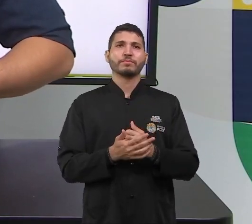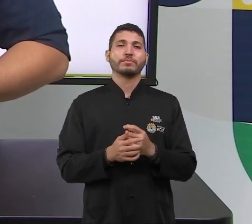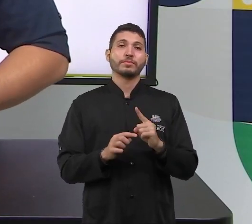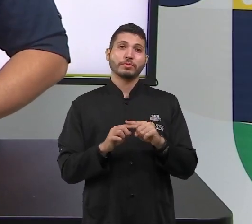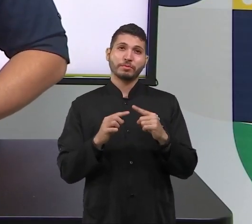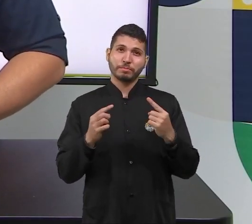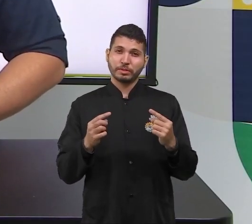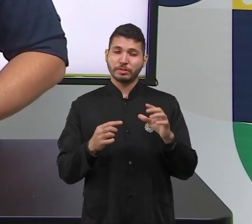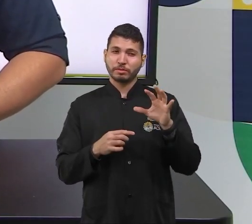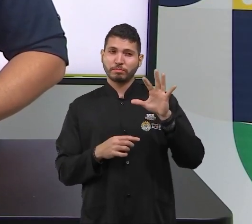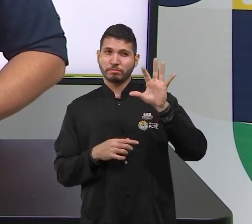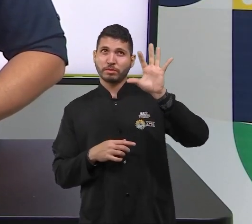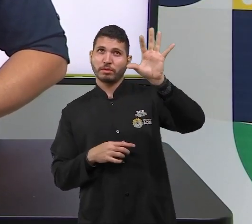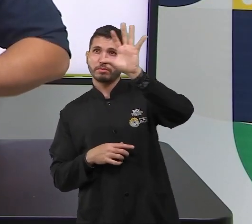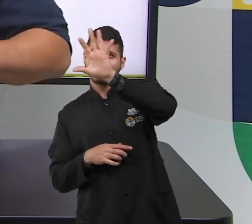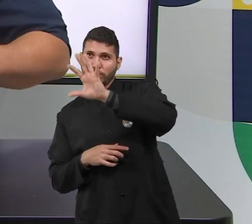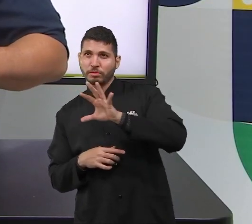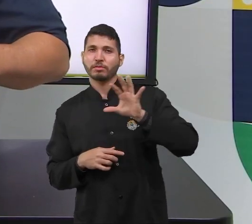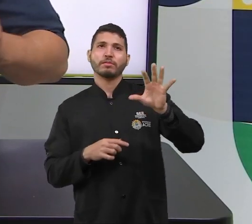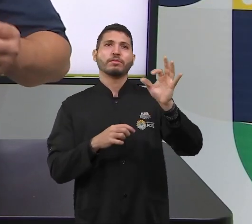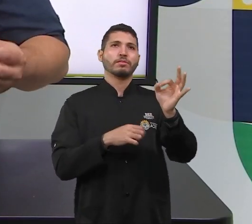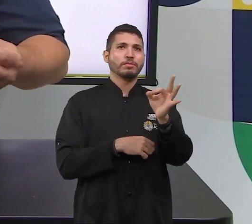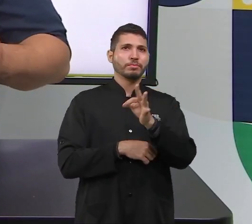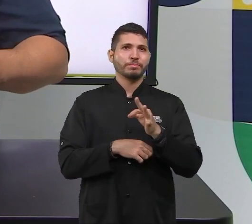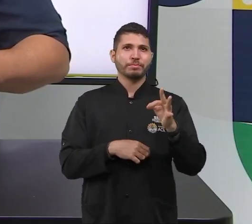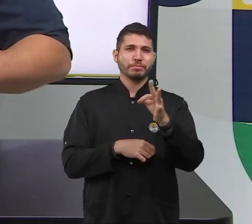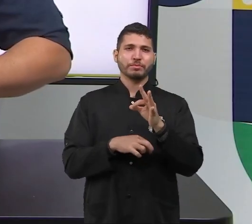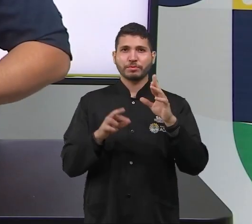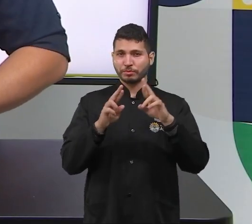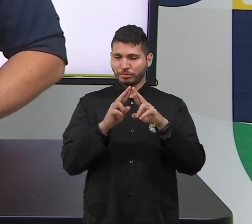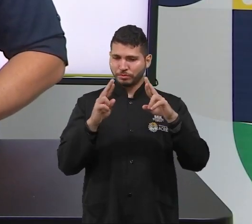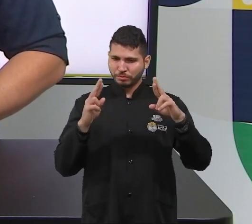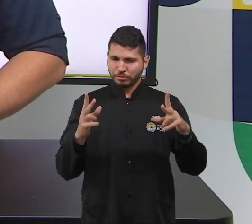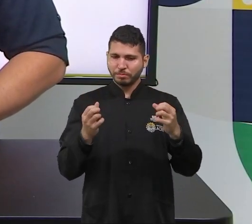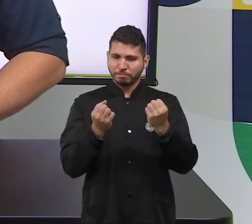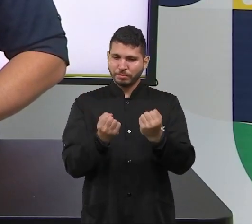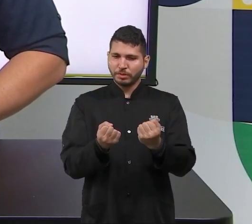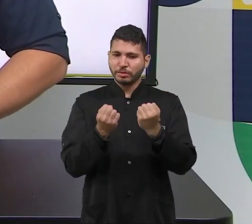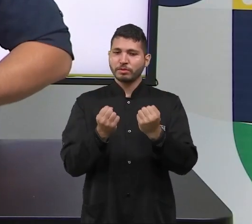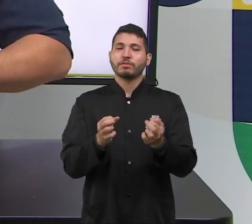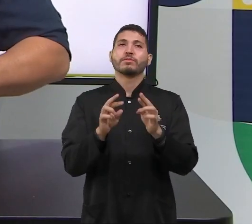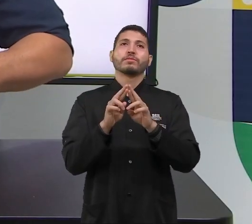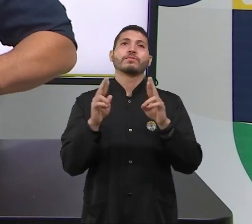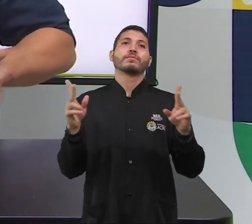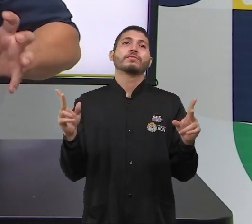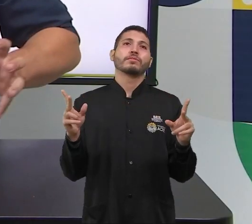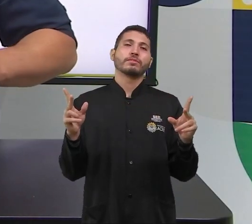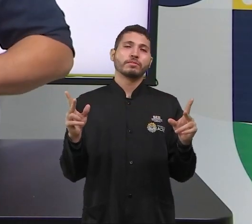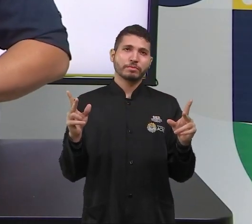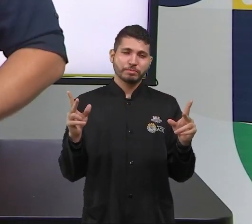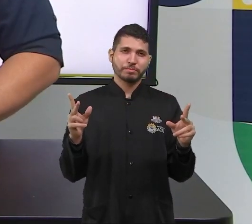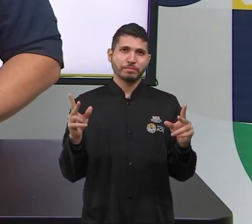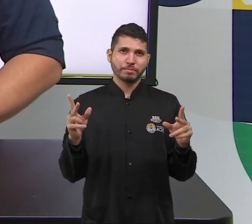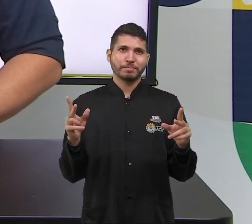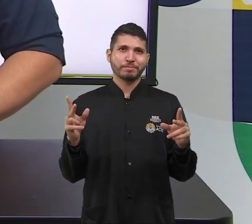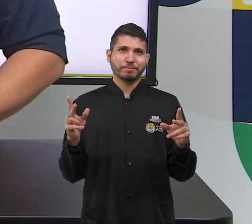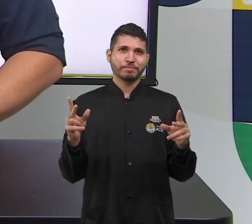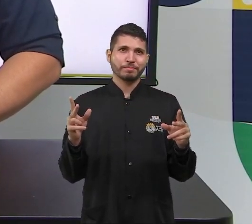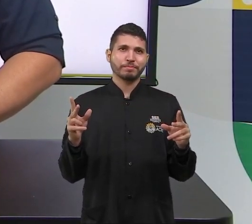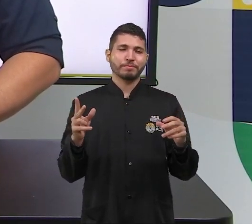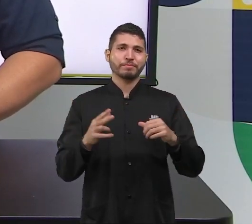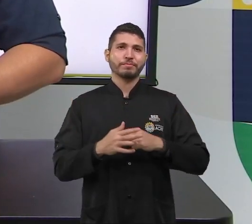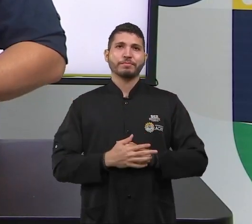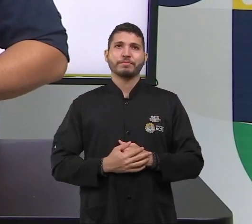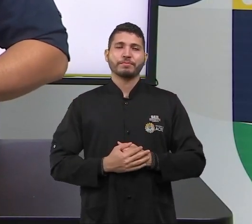uma moeda diferente que valia. Cada lugar tinha um peso, uma medida que valia. Uma unidade de medida diferente.